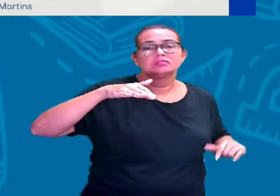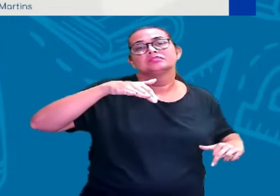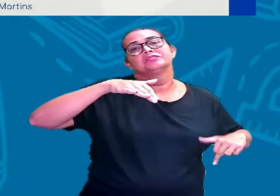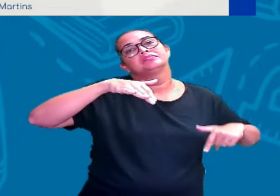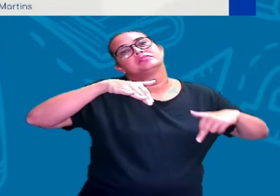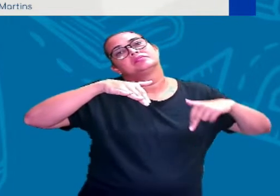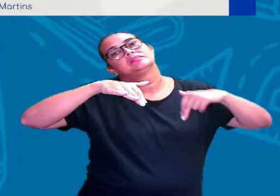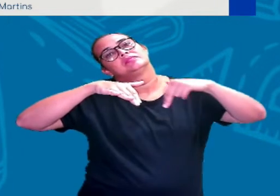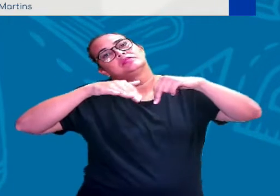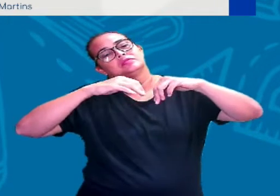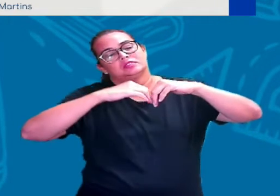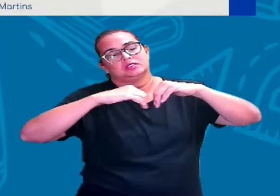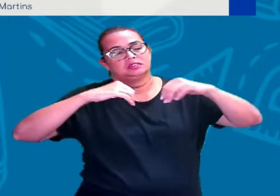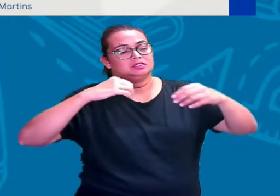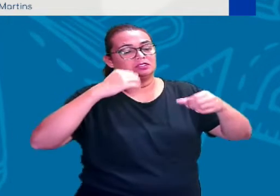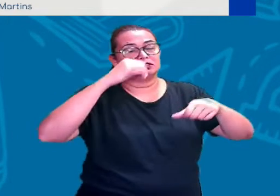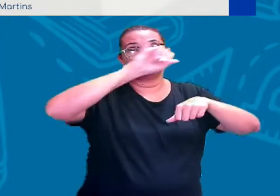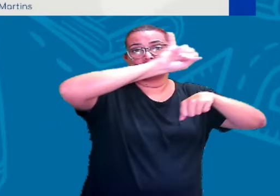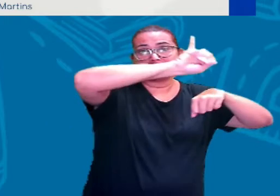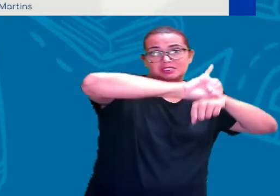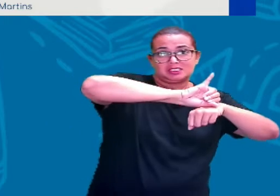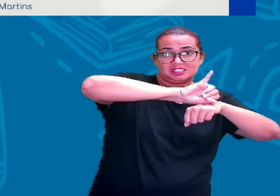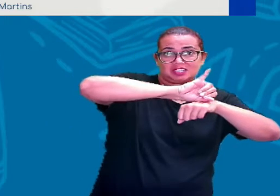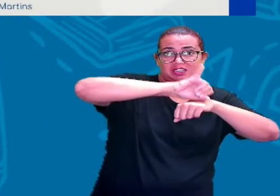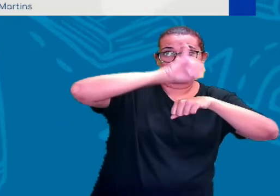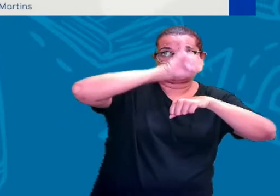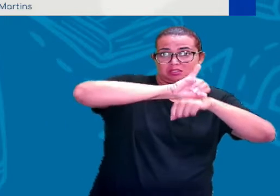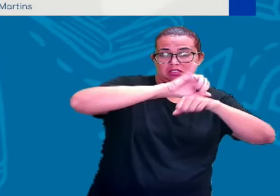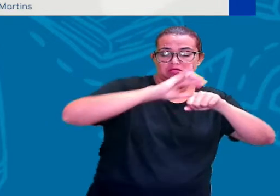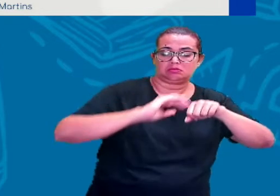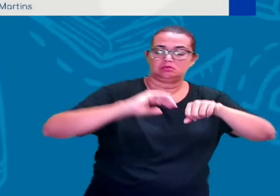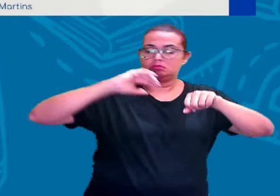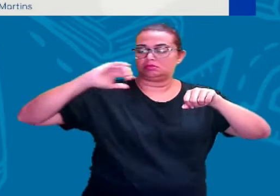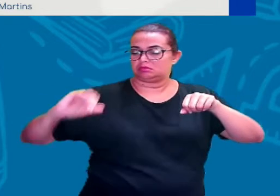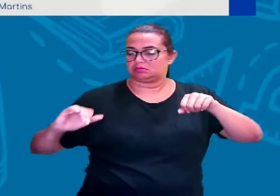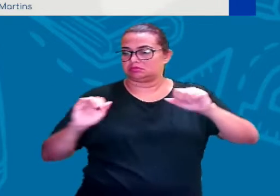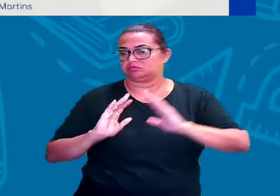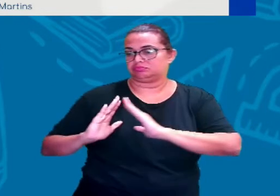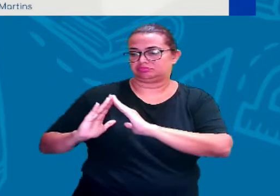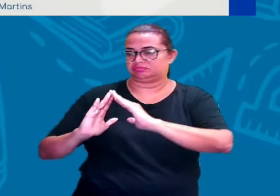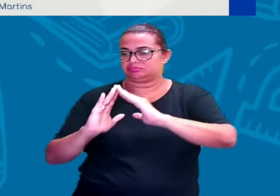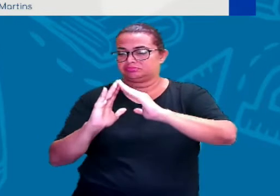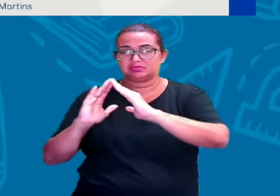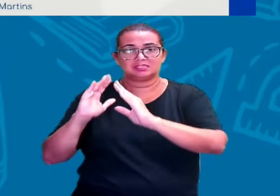um pouco mais afastado ali do que seria a cidade, mas em condições